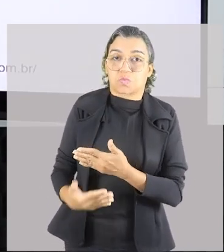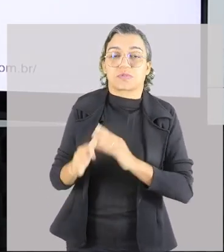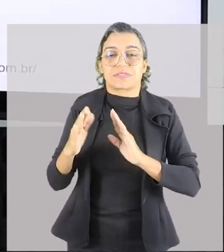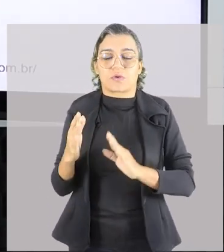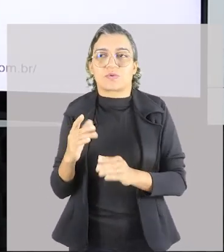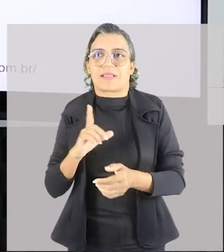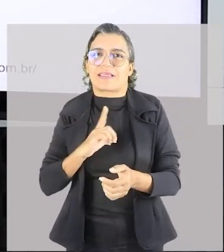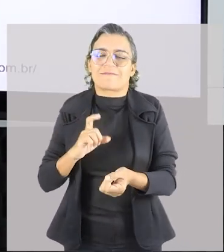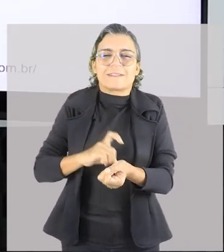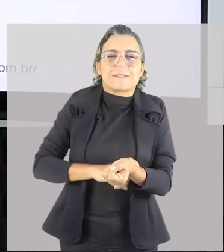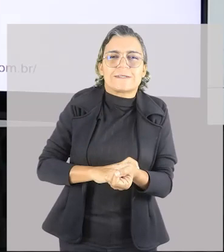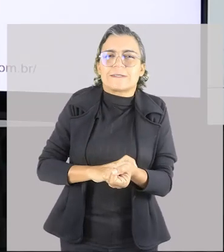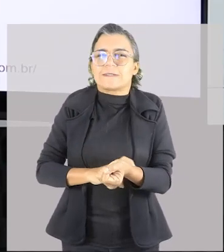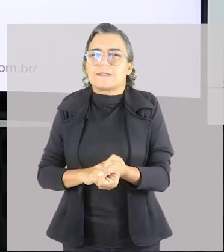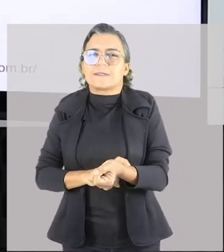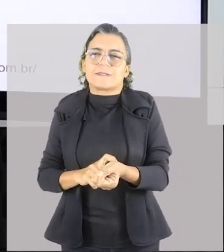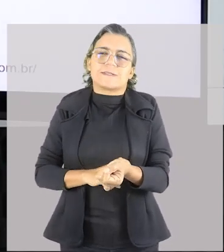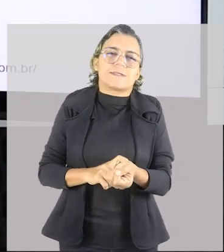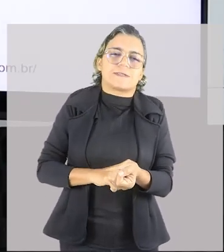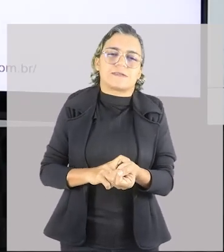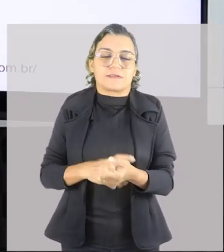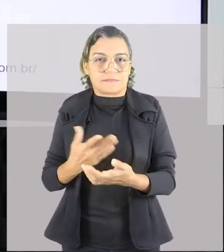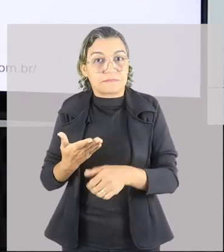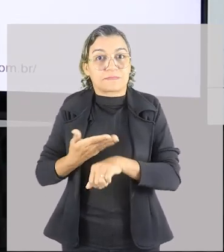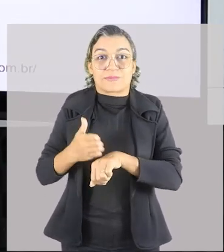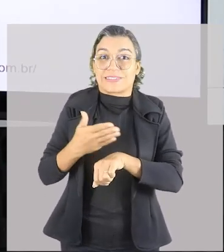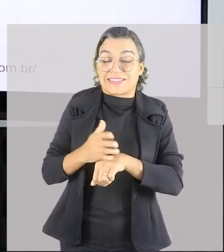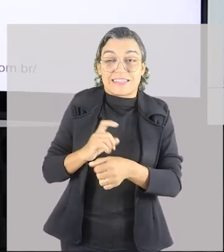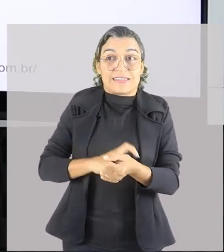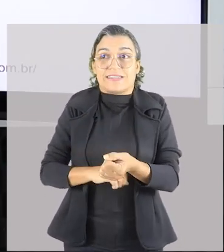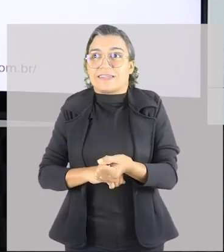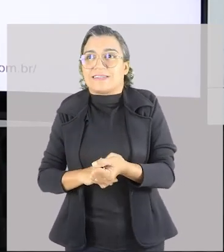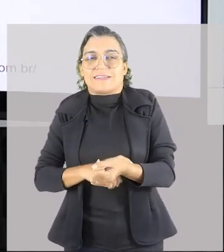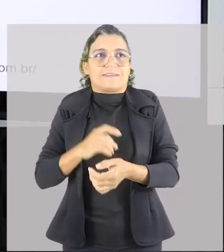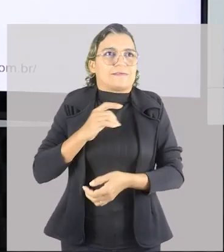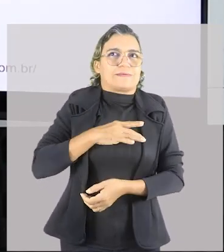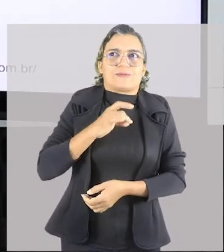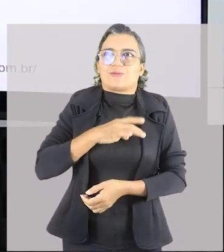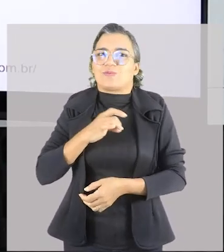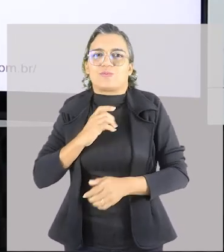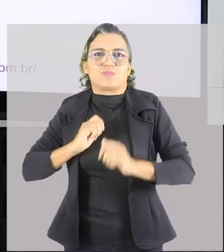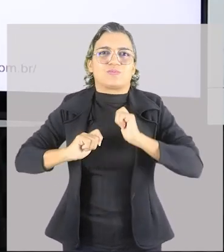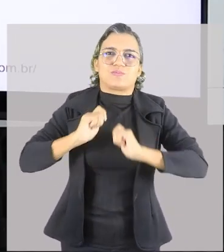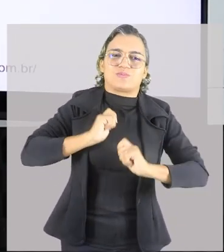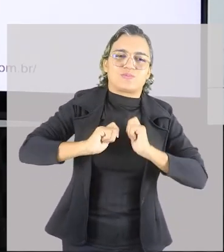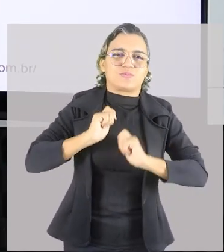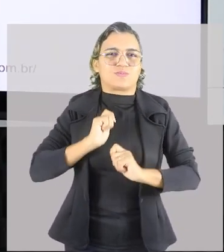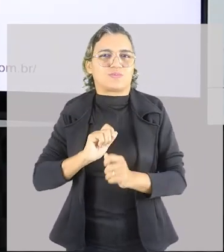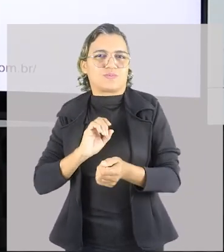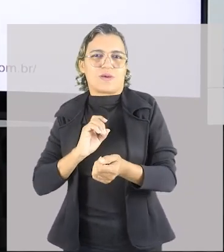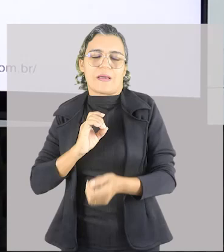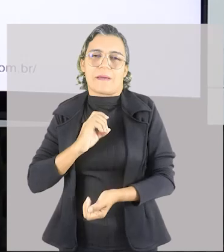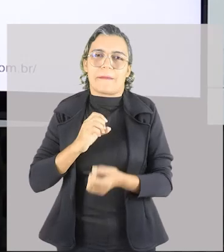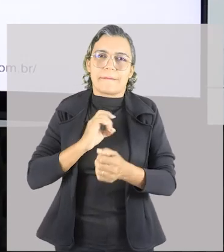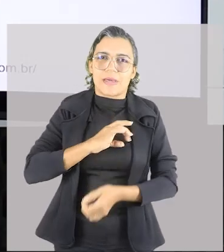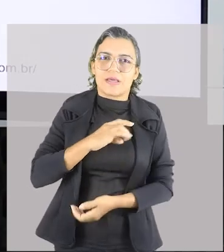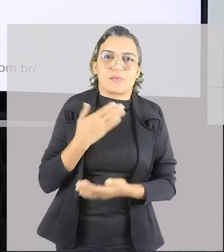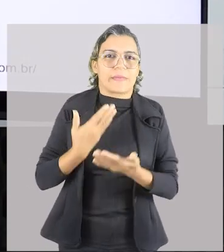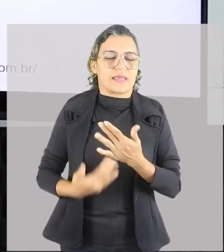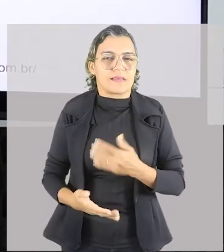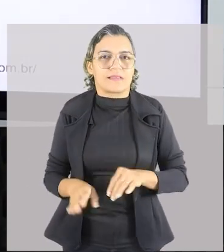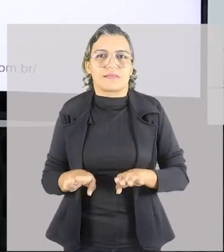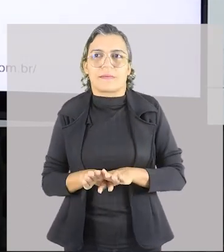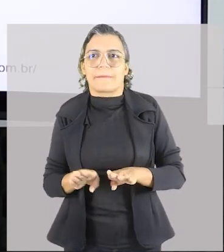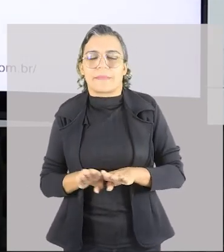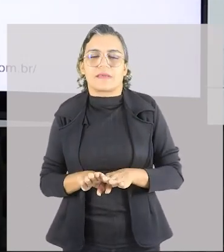uma tensão nesses indivíduos que estão praticando aquele jogo. O medo de perder, a euforia